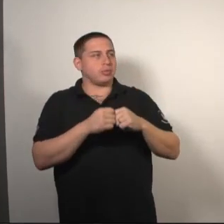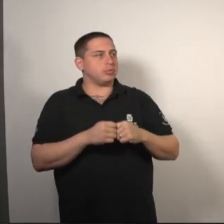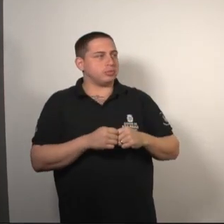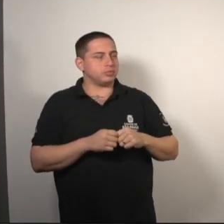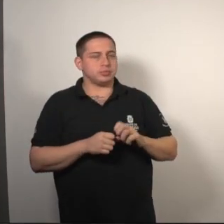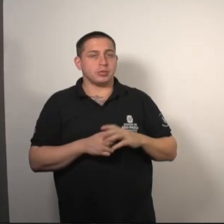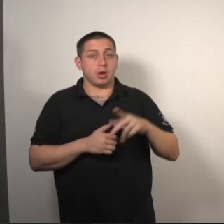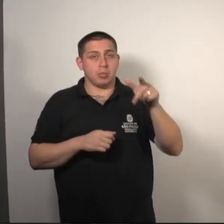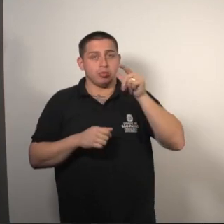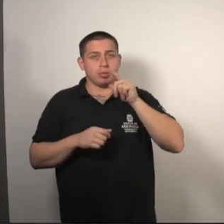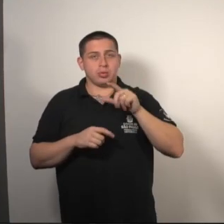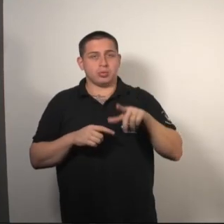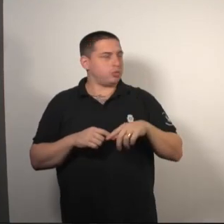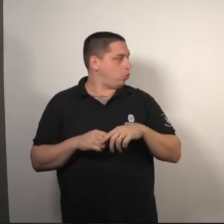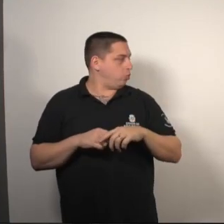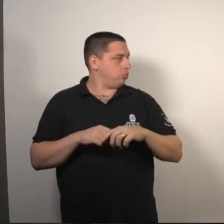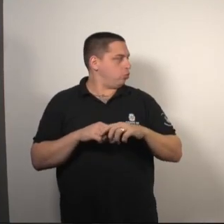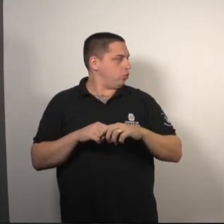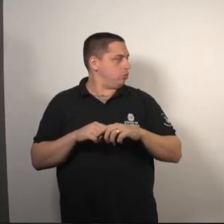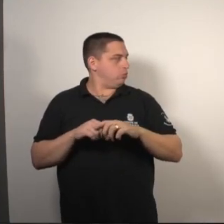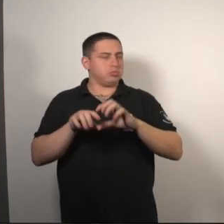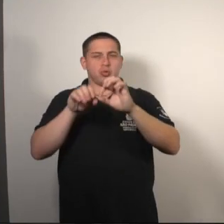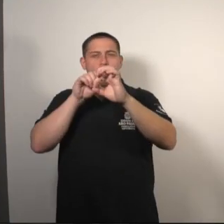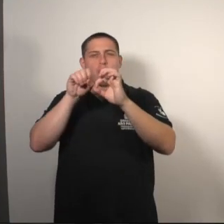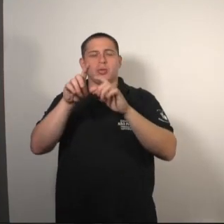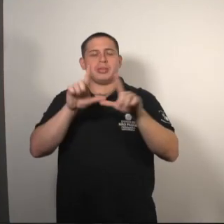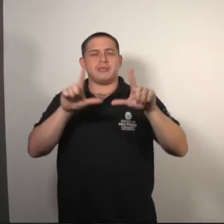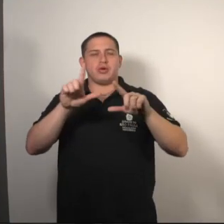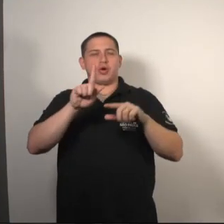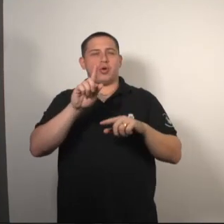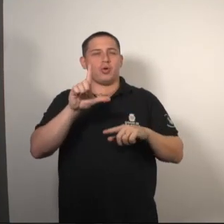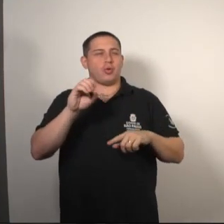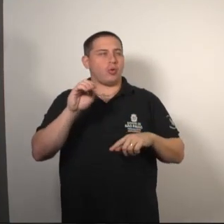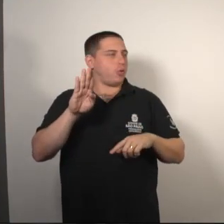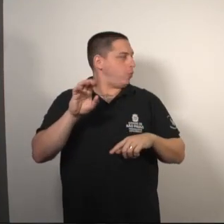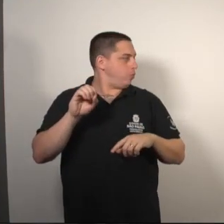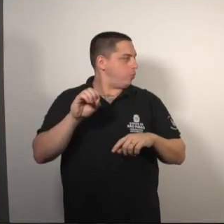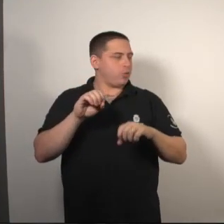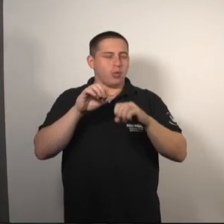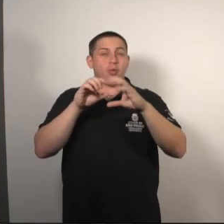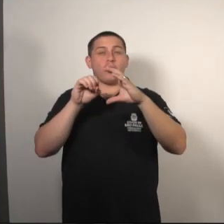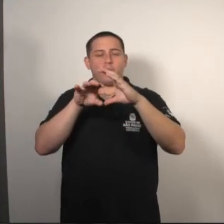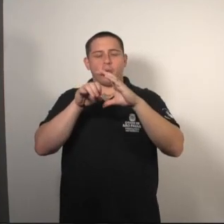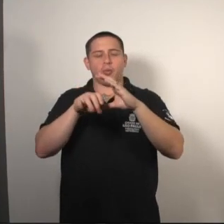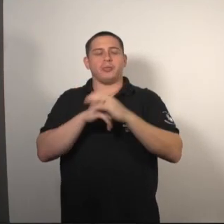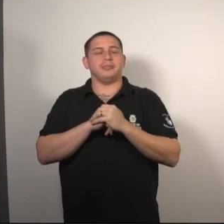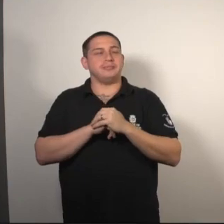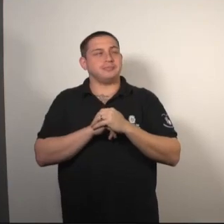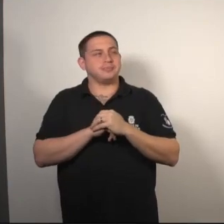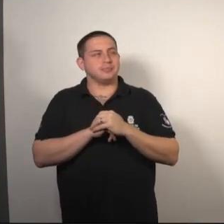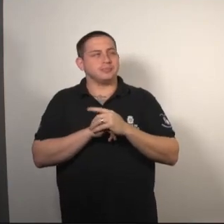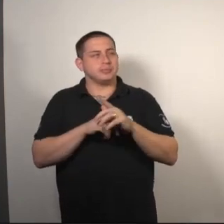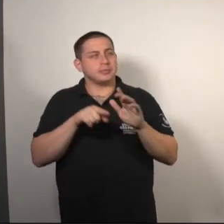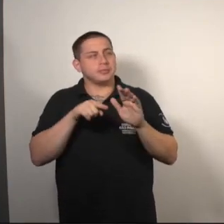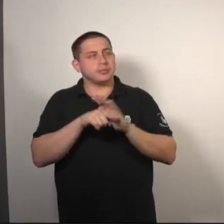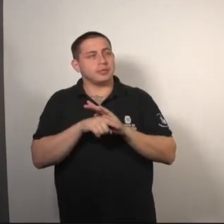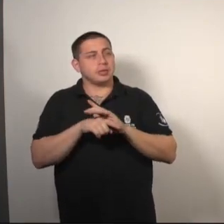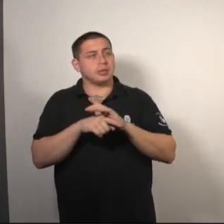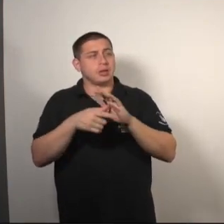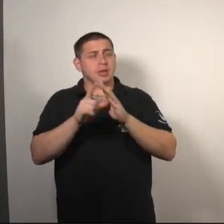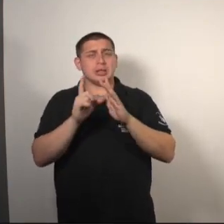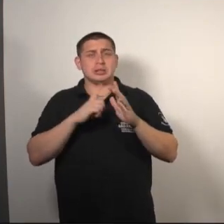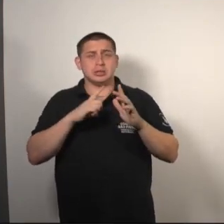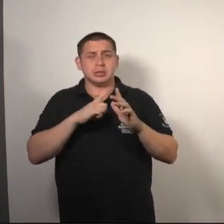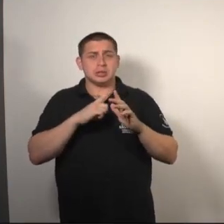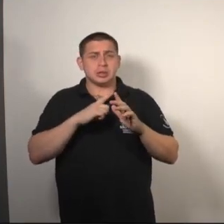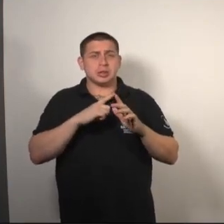Eu queria perguntar, a princípio, primeiro, sobre as obras que estavam já em andamento no ano passado. Tinha algumas obras de pontes e viadutos que estavam com um